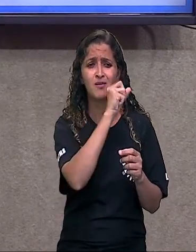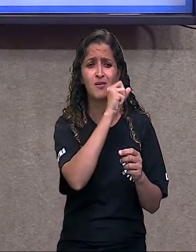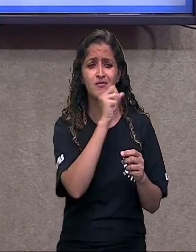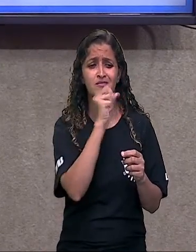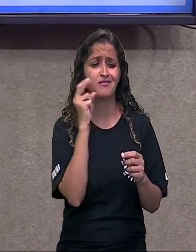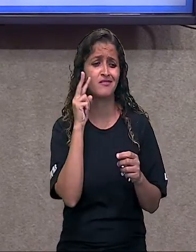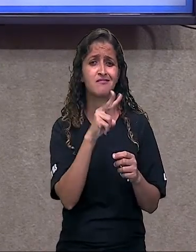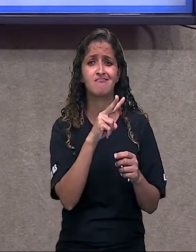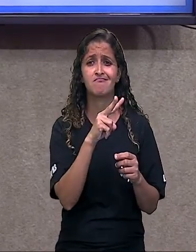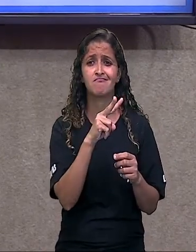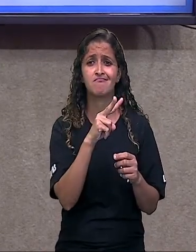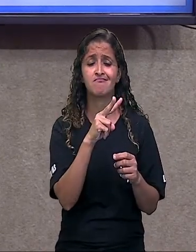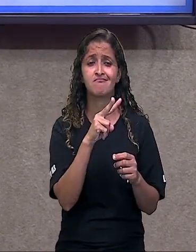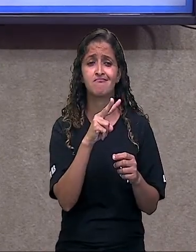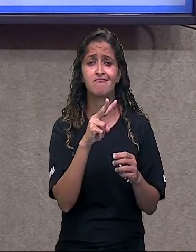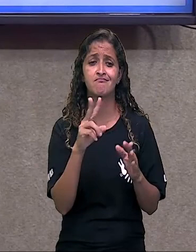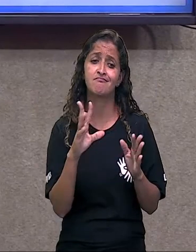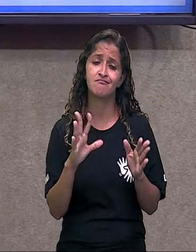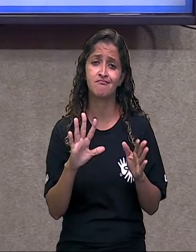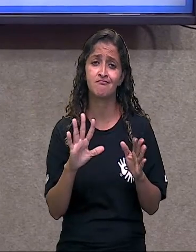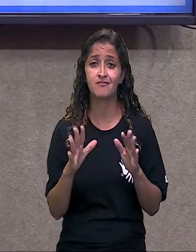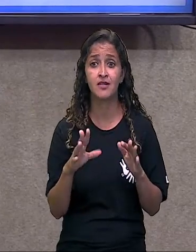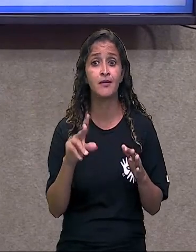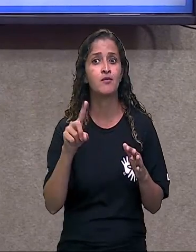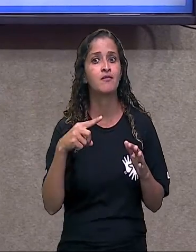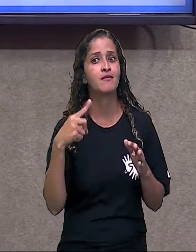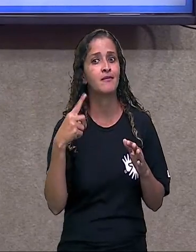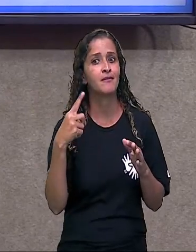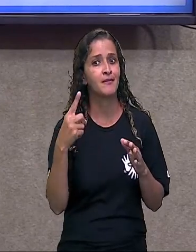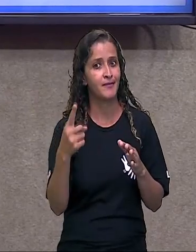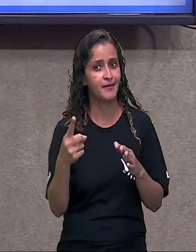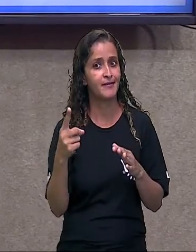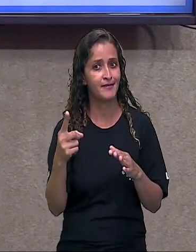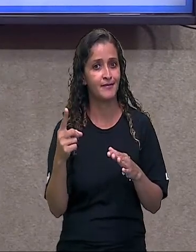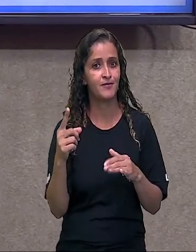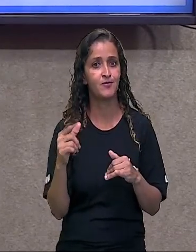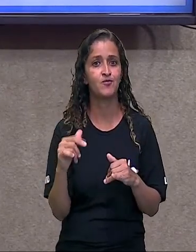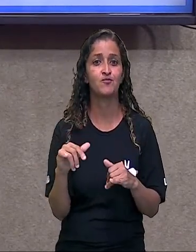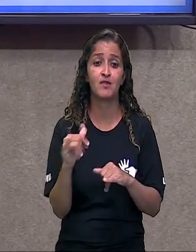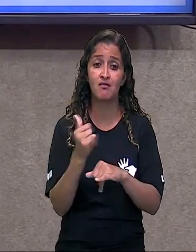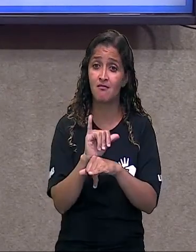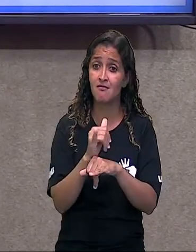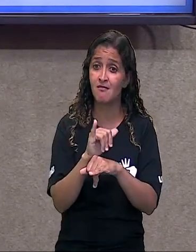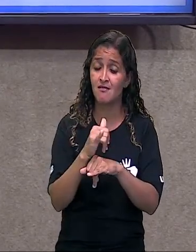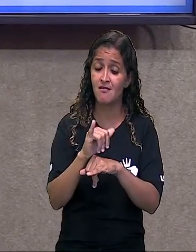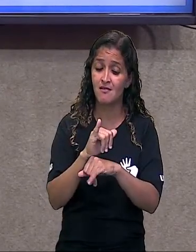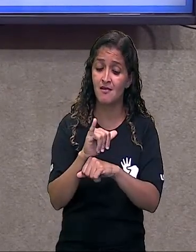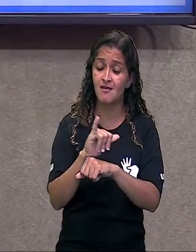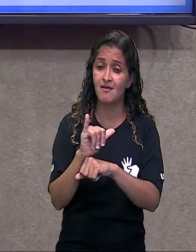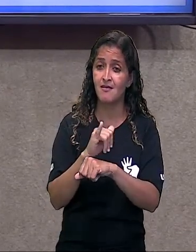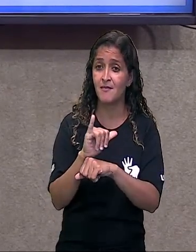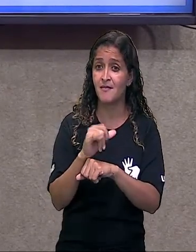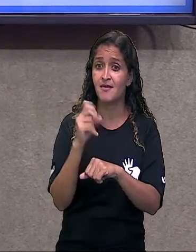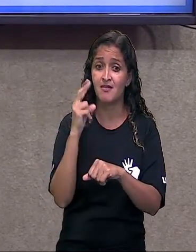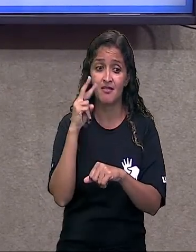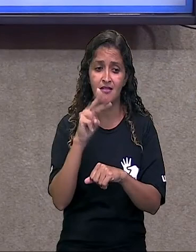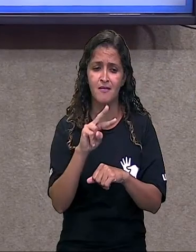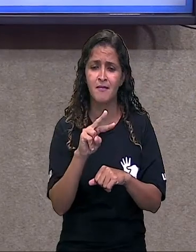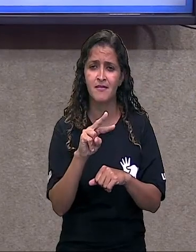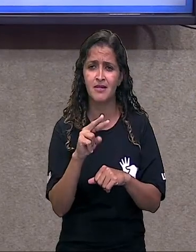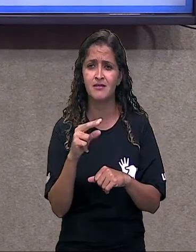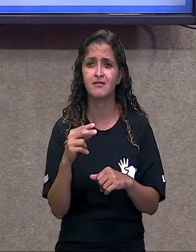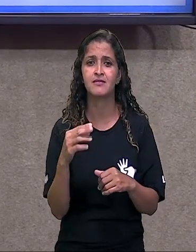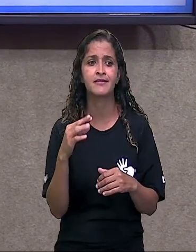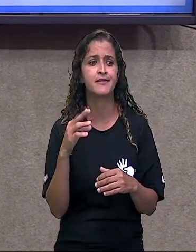não consegui acompanhar. Você vai entrar lá no YouTube e vai assistir essas aulas quantas